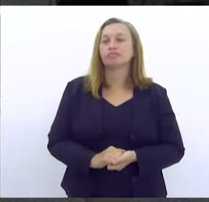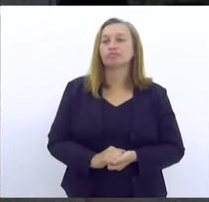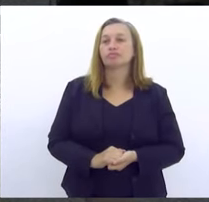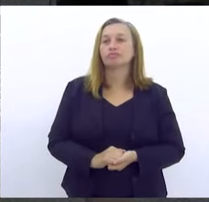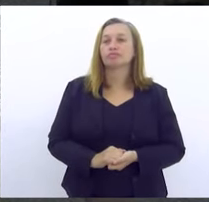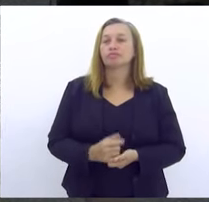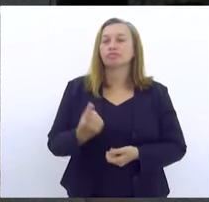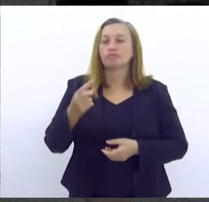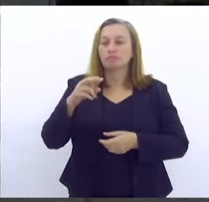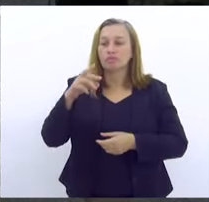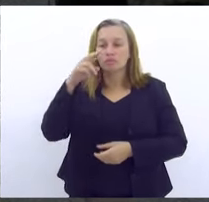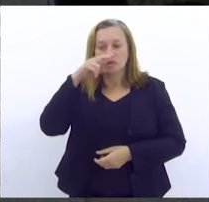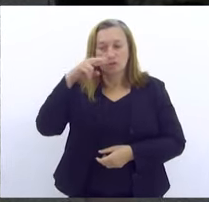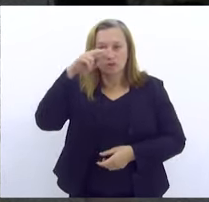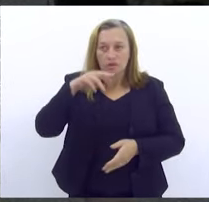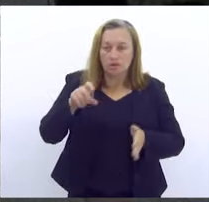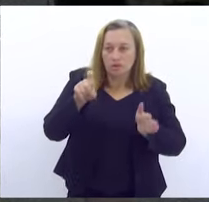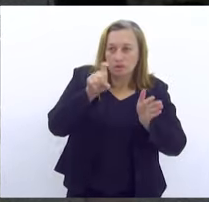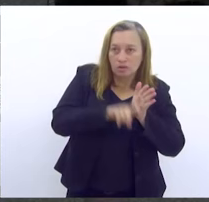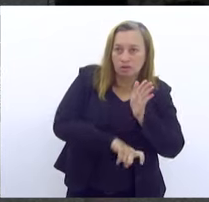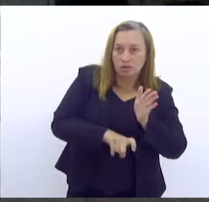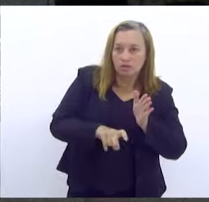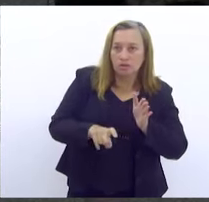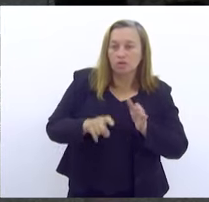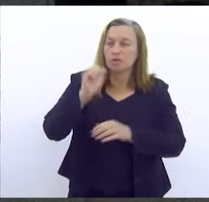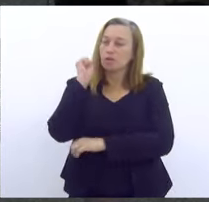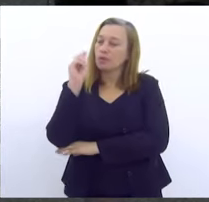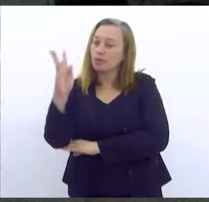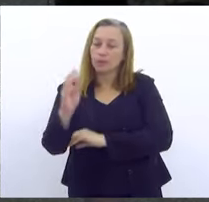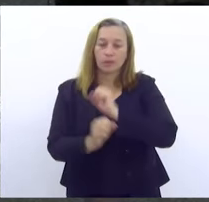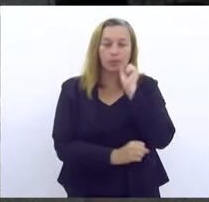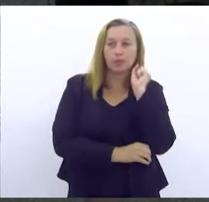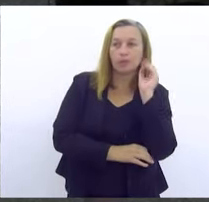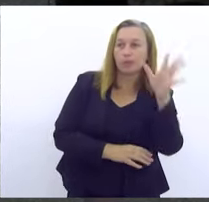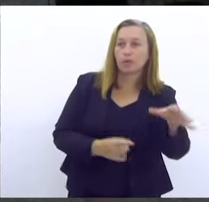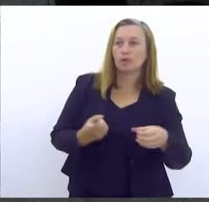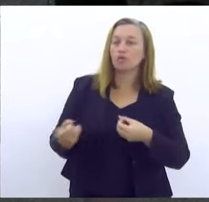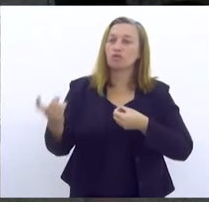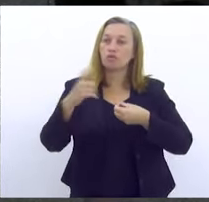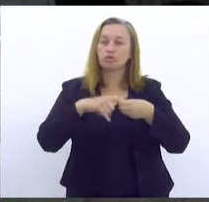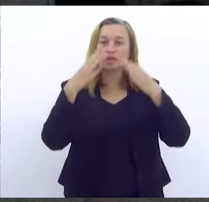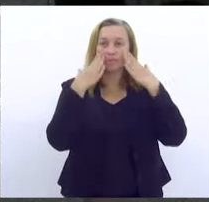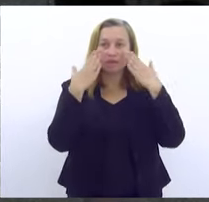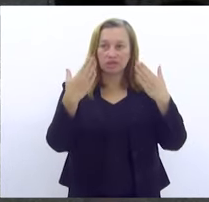de fiscalização ambiental, eu